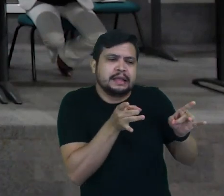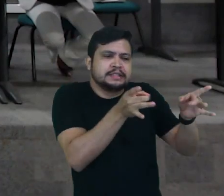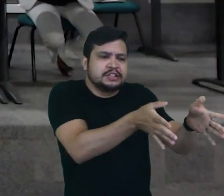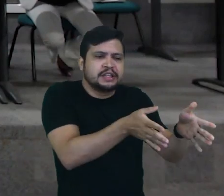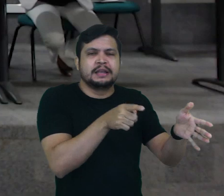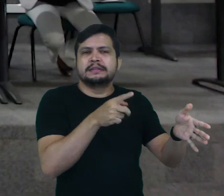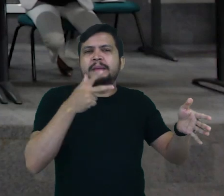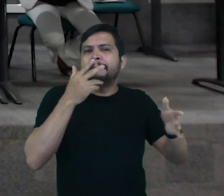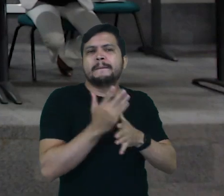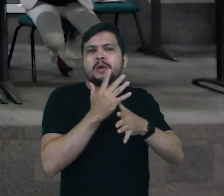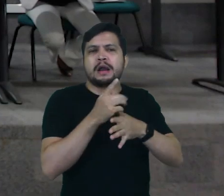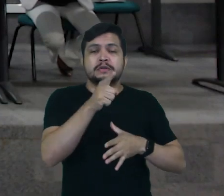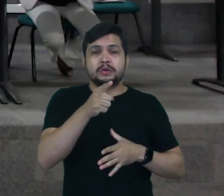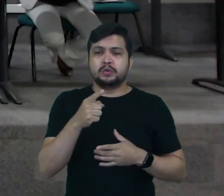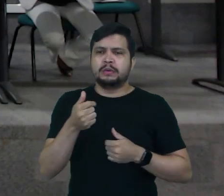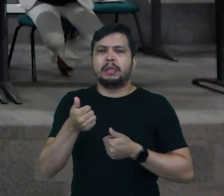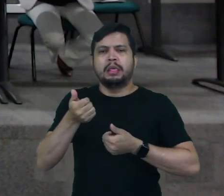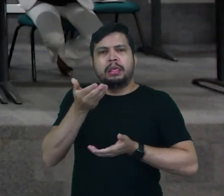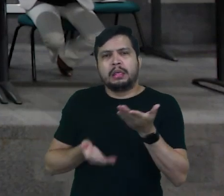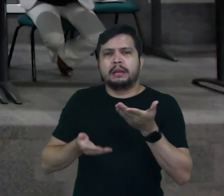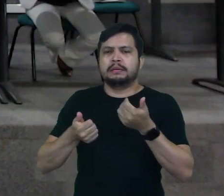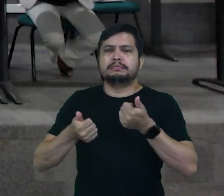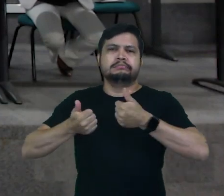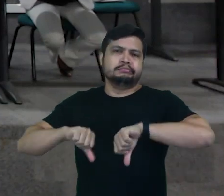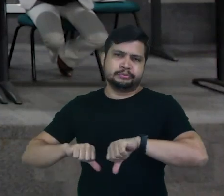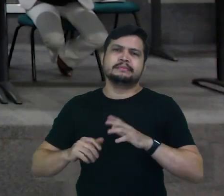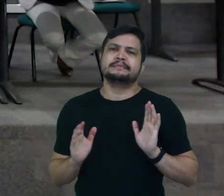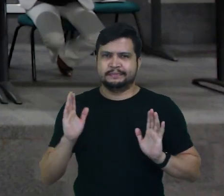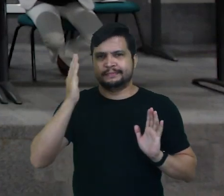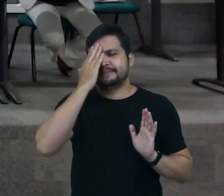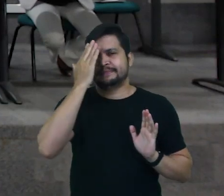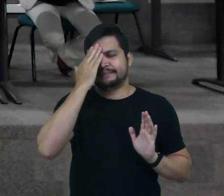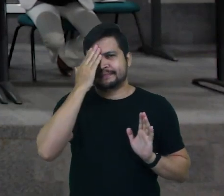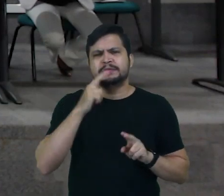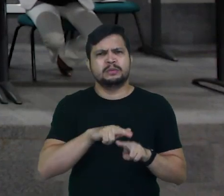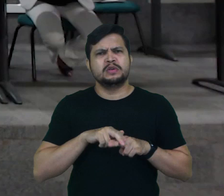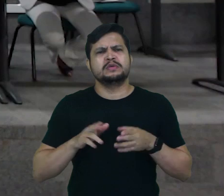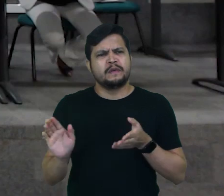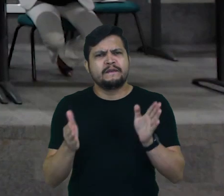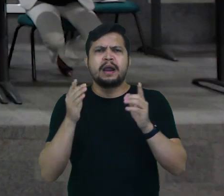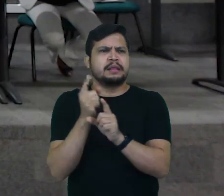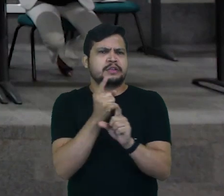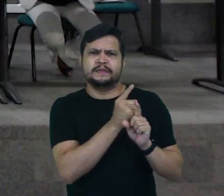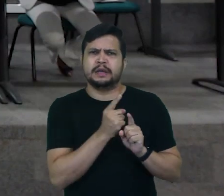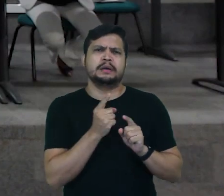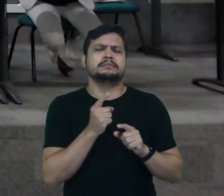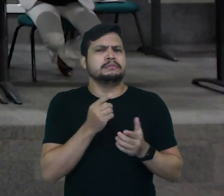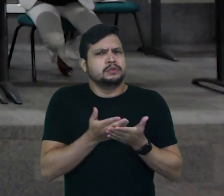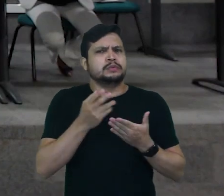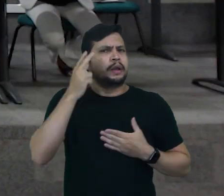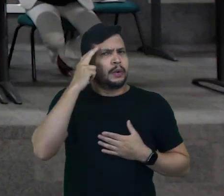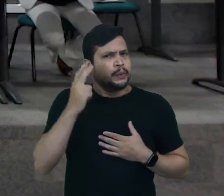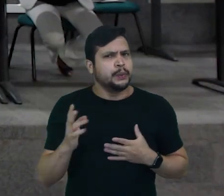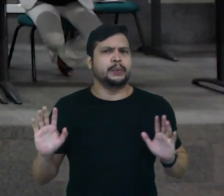coisa, você vai associar a desistência a um fracasso seu. Então, é importante você identificar, estuda bem as culturas, vai